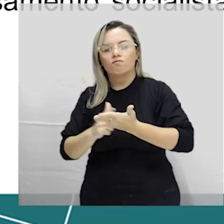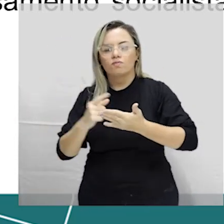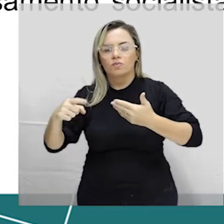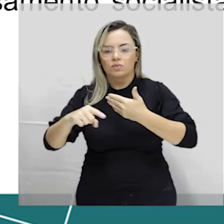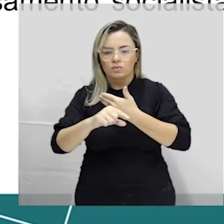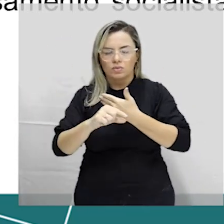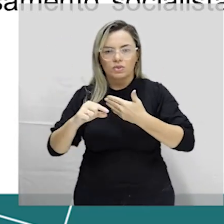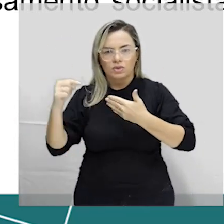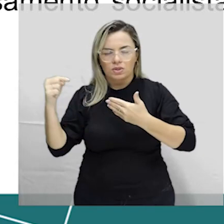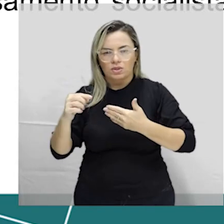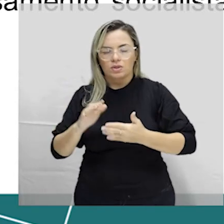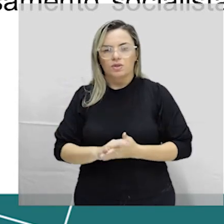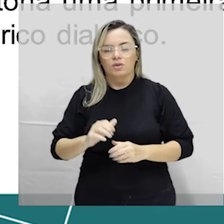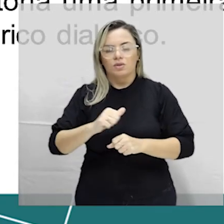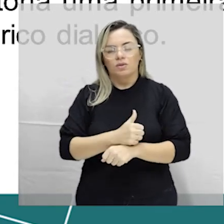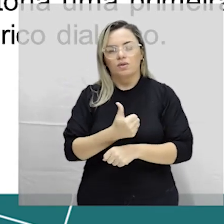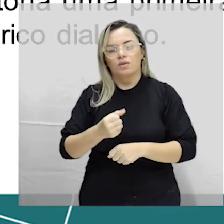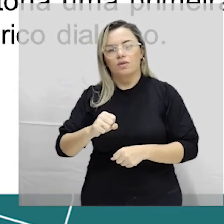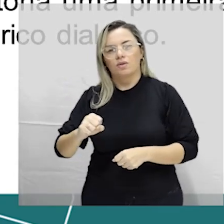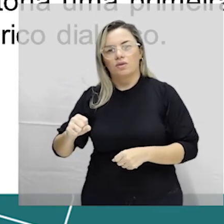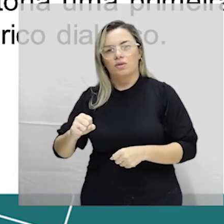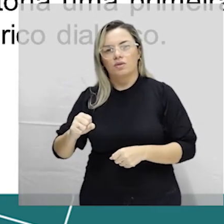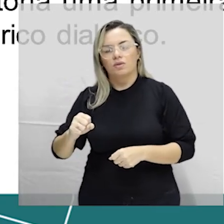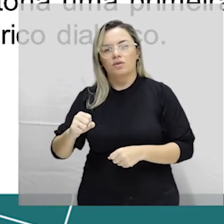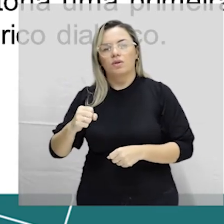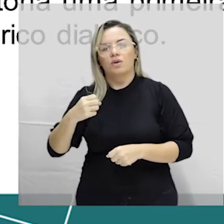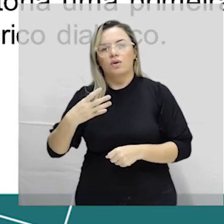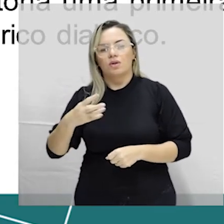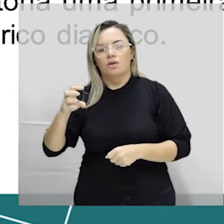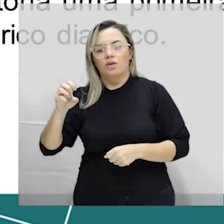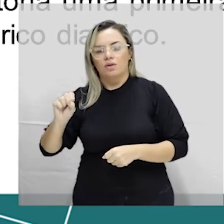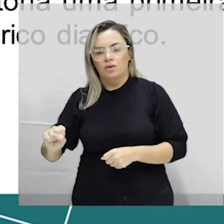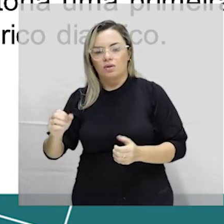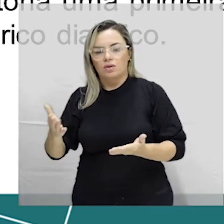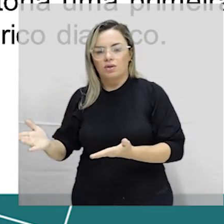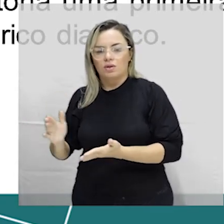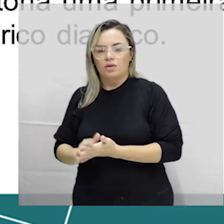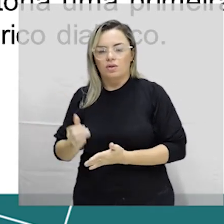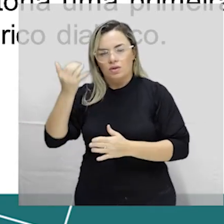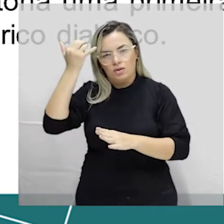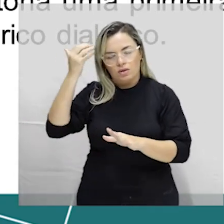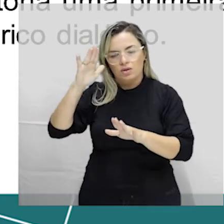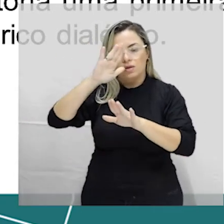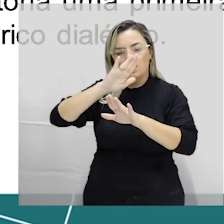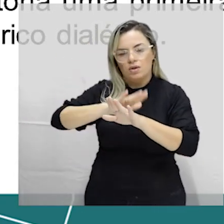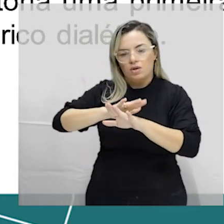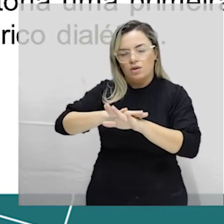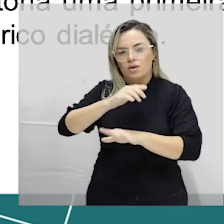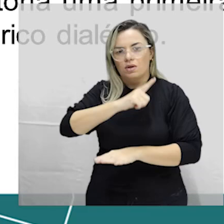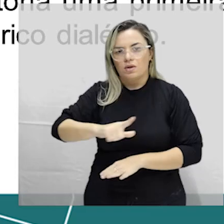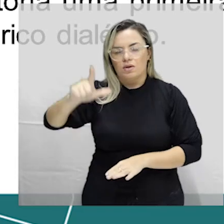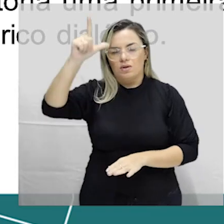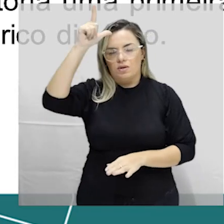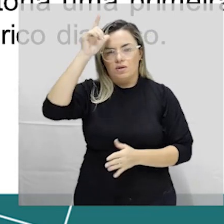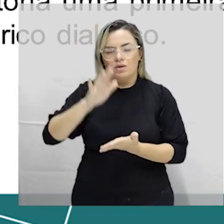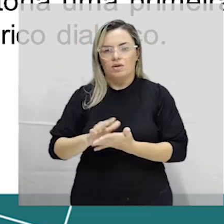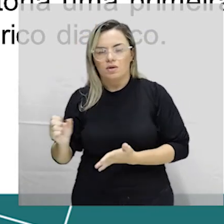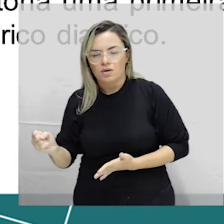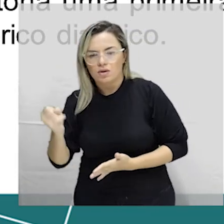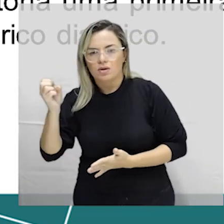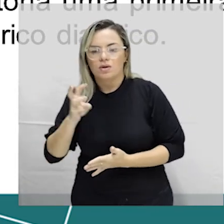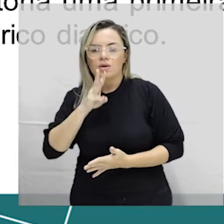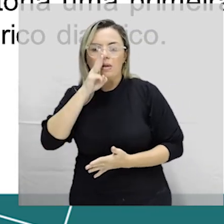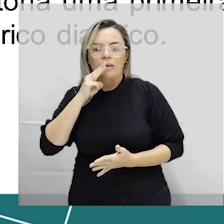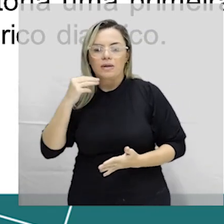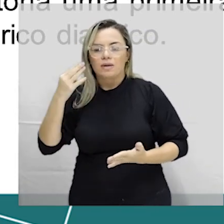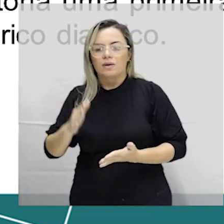1848. A ideologia alemã, um dos mais importantes trabalhos de Marx também. Esse livro, escrito e